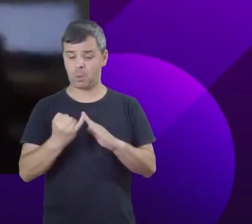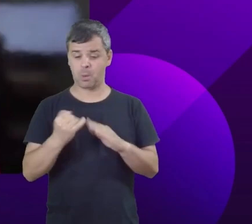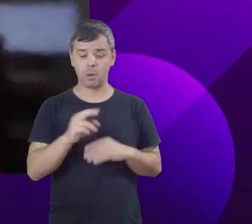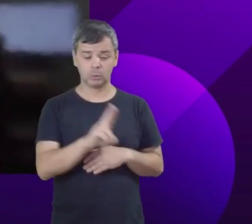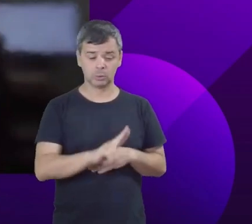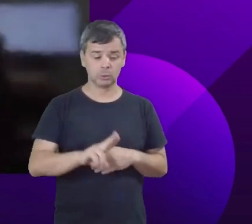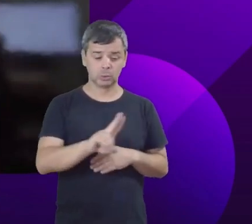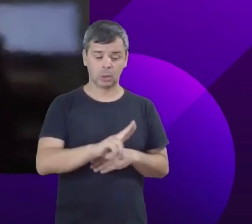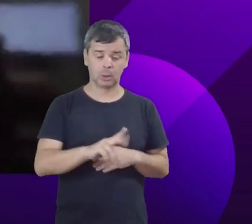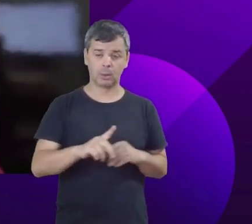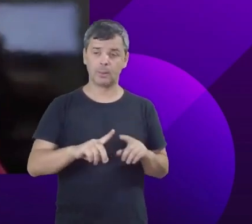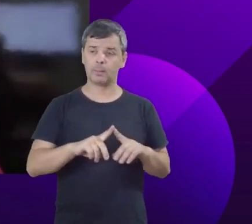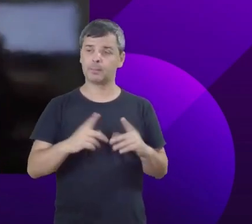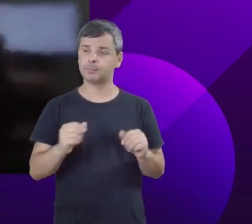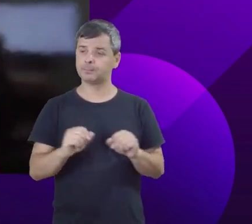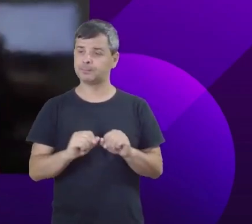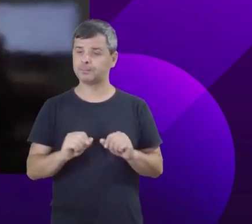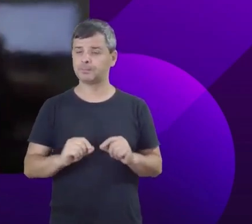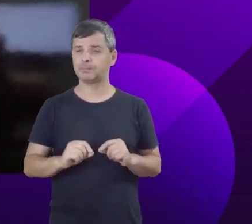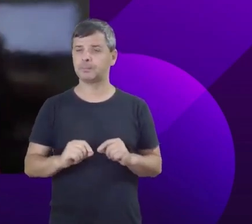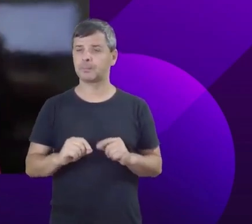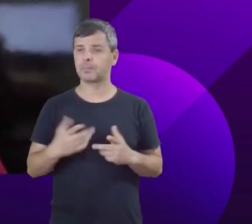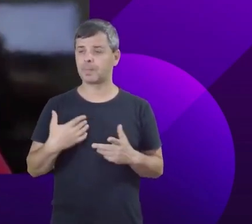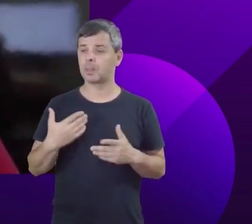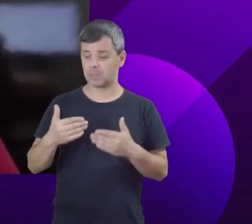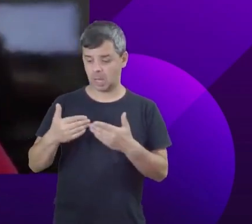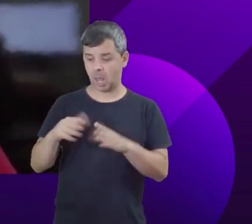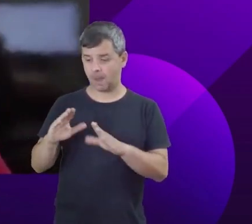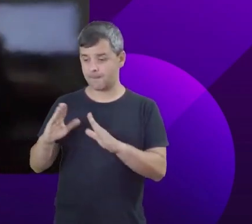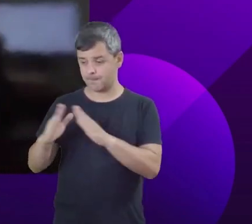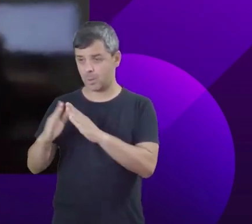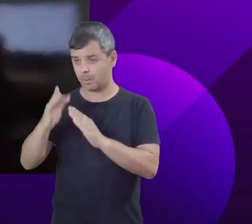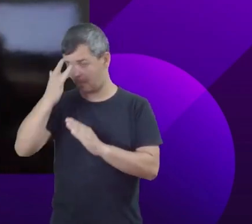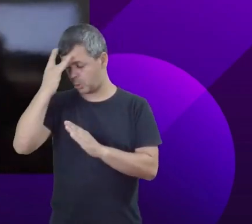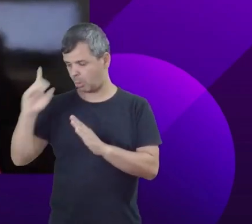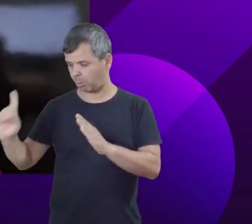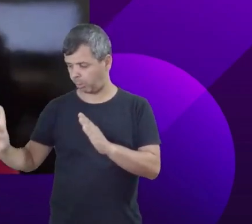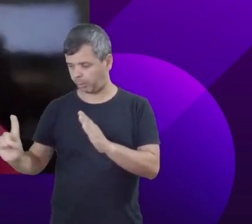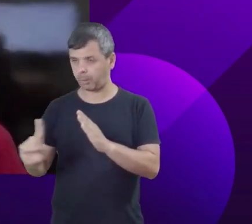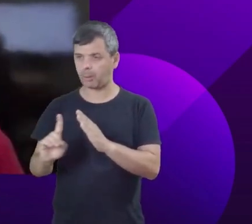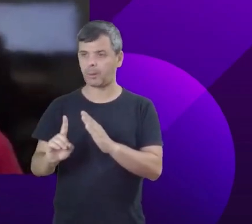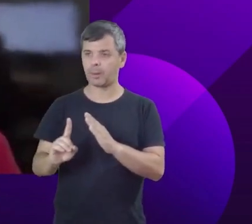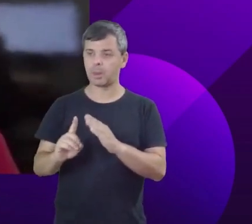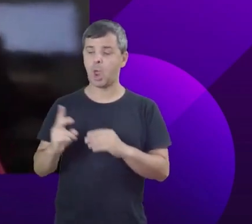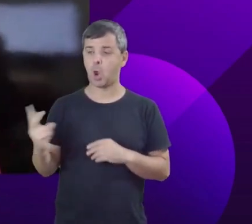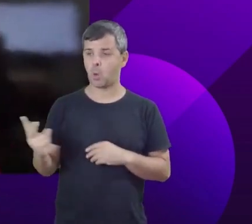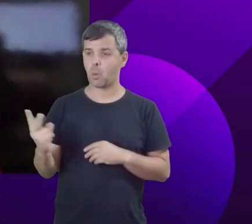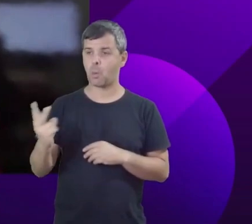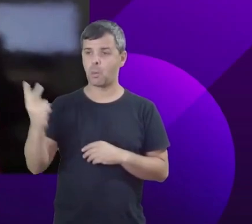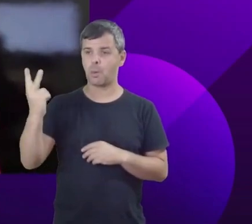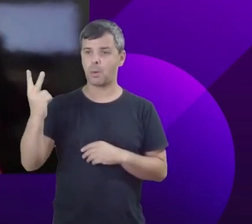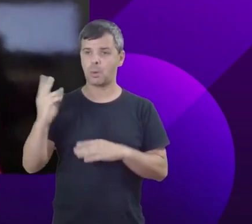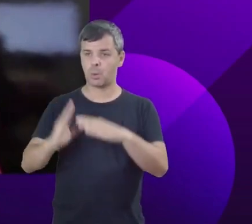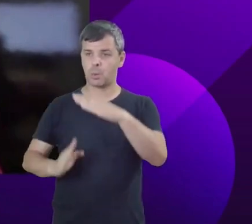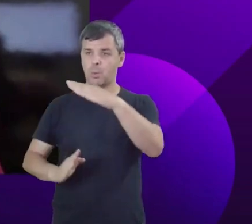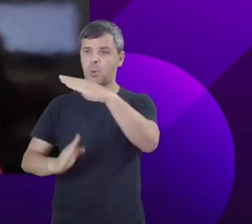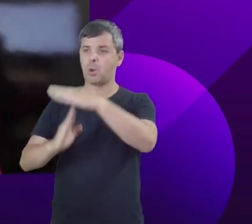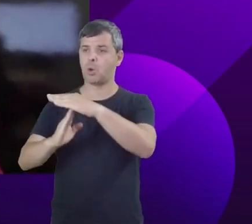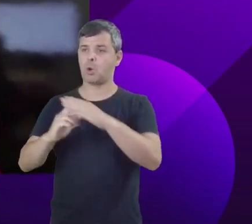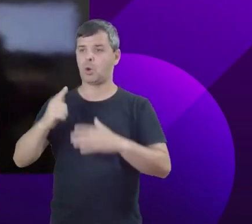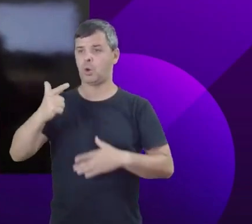em plenas condições de serem habitáveis. Tem um valor limite